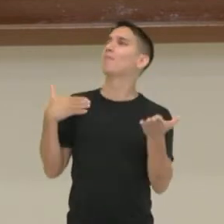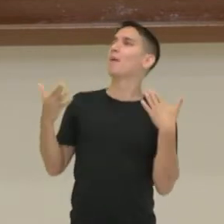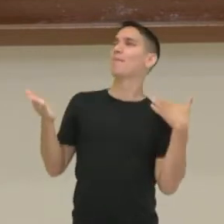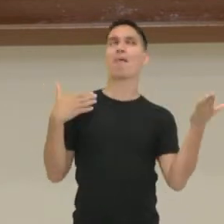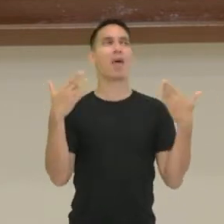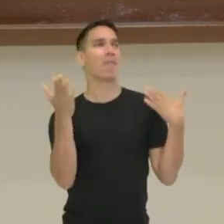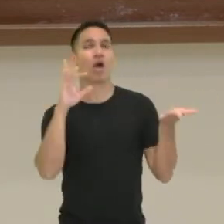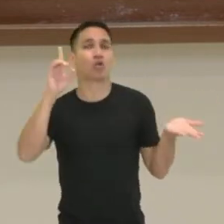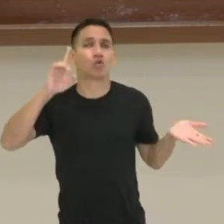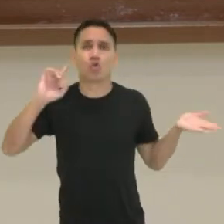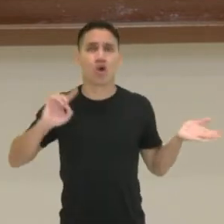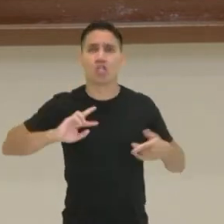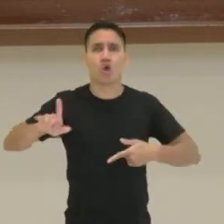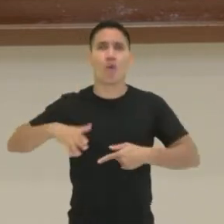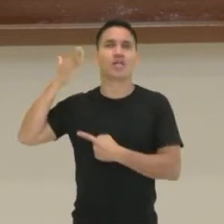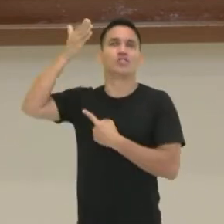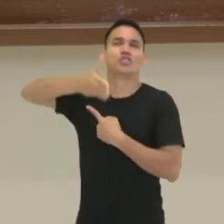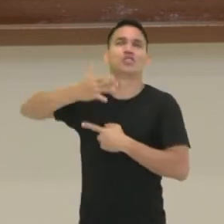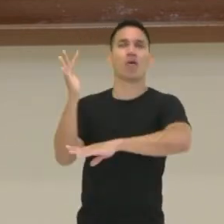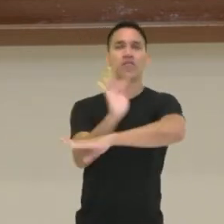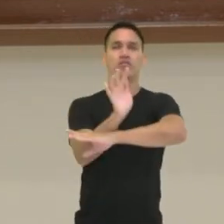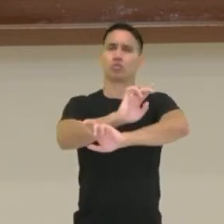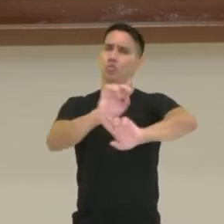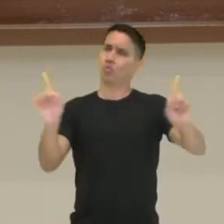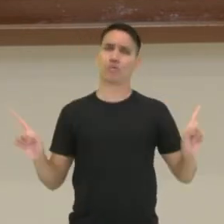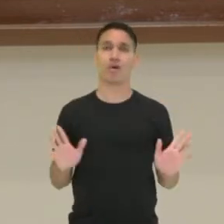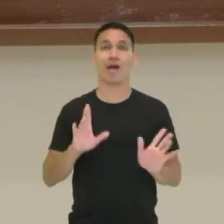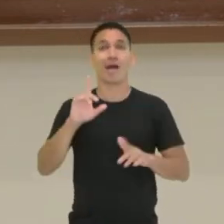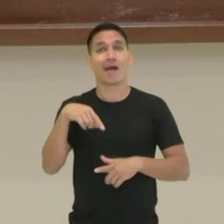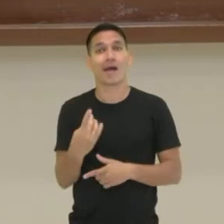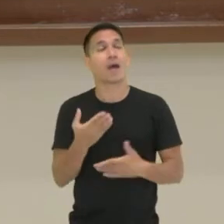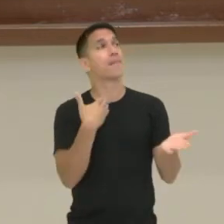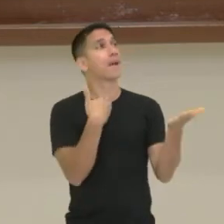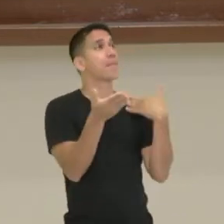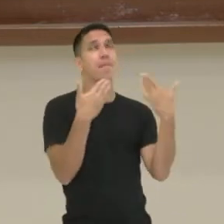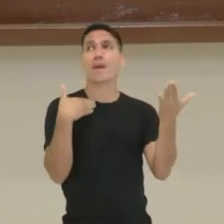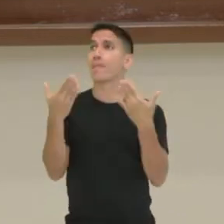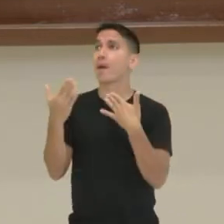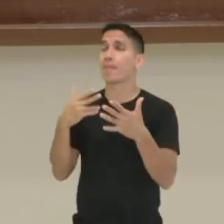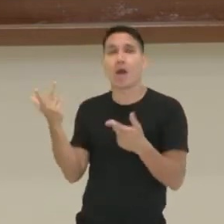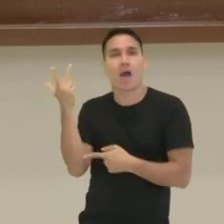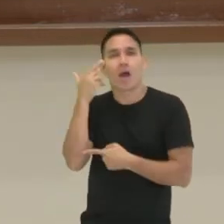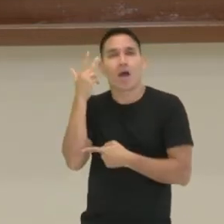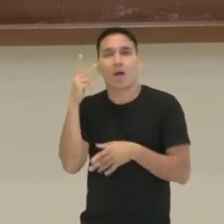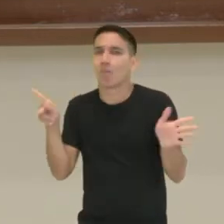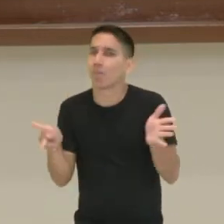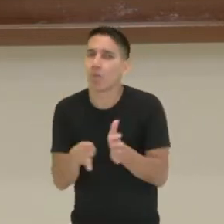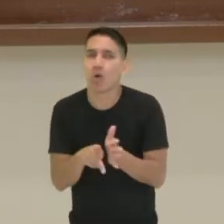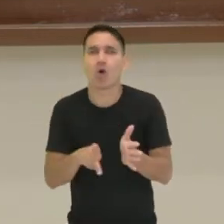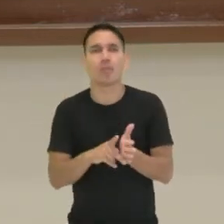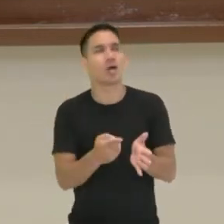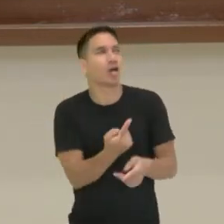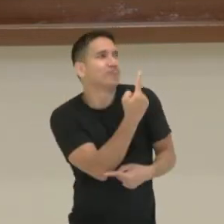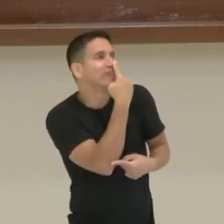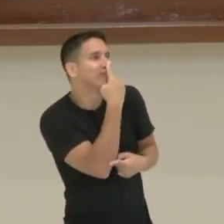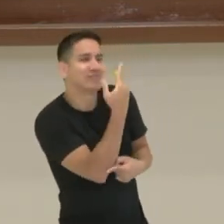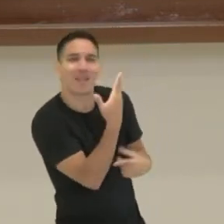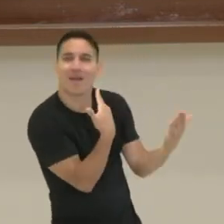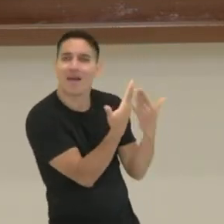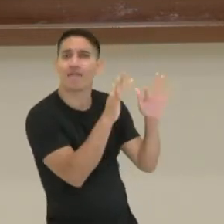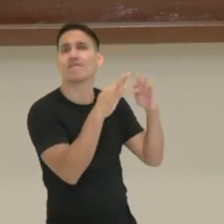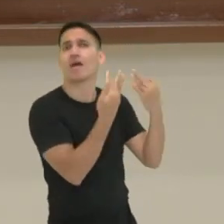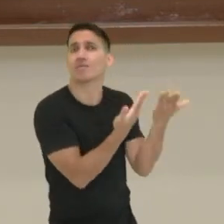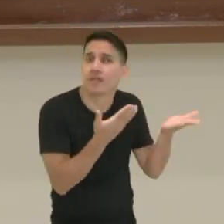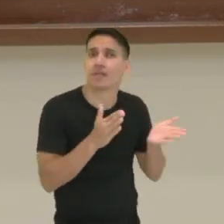um discurso formal, e esse discurso dela, por ser um discurso que demonstra uma intimidade familiar, né, por ser uma